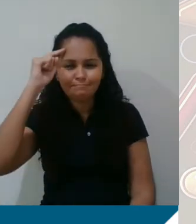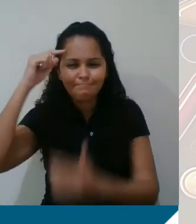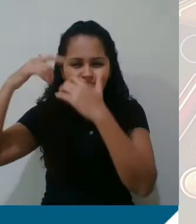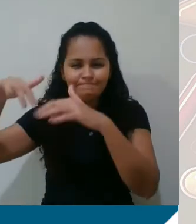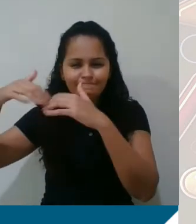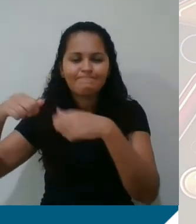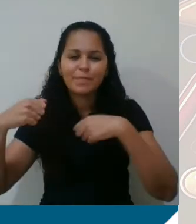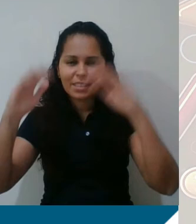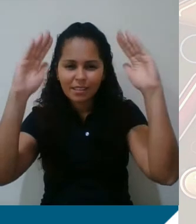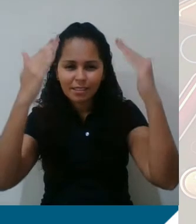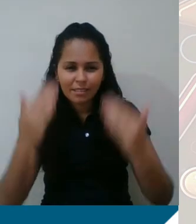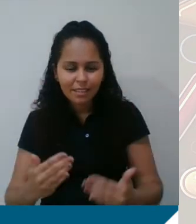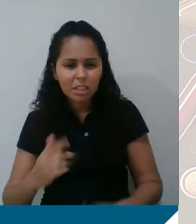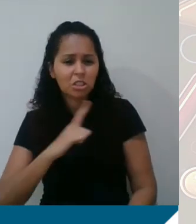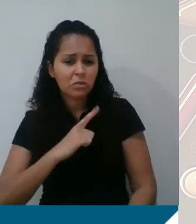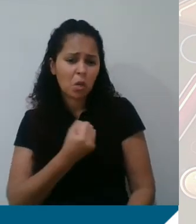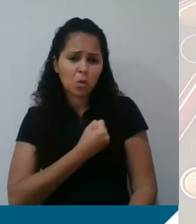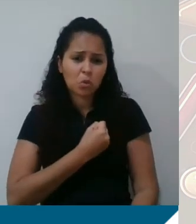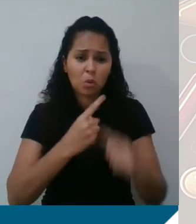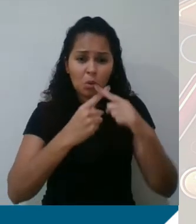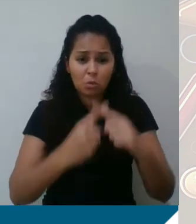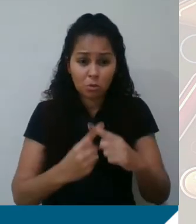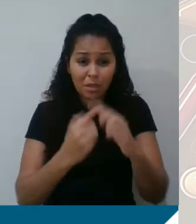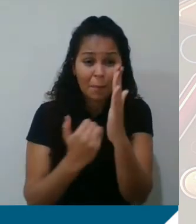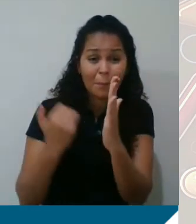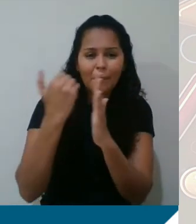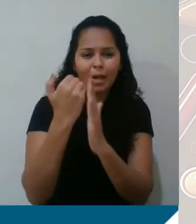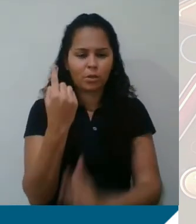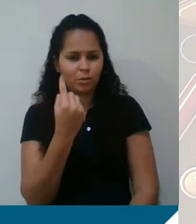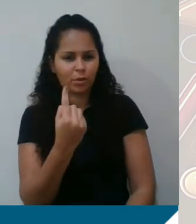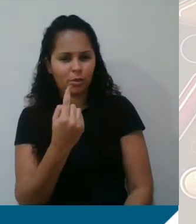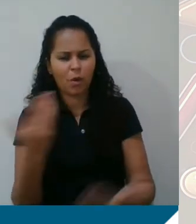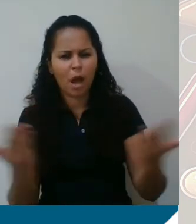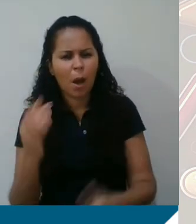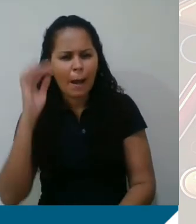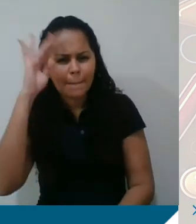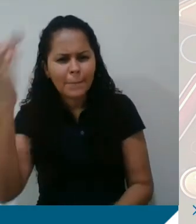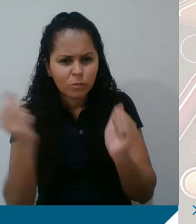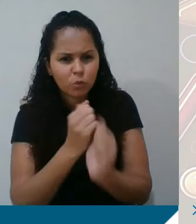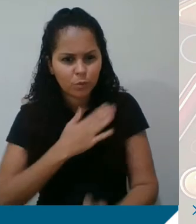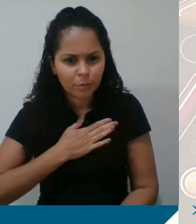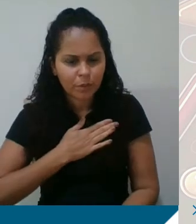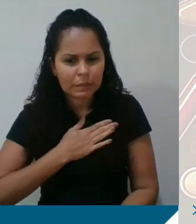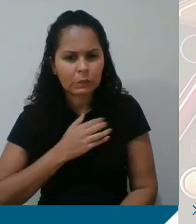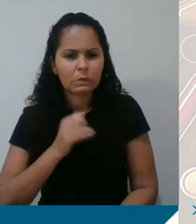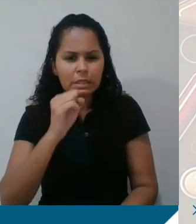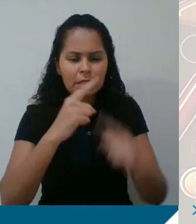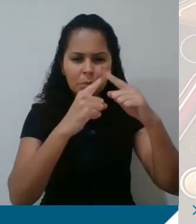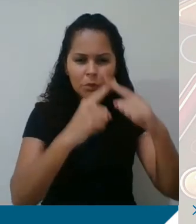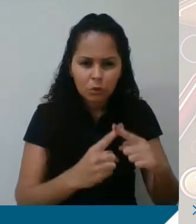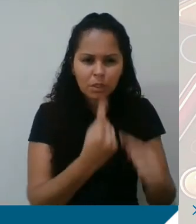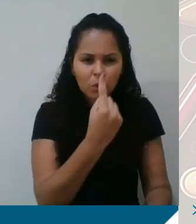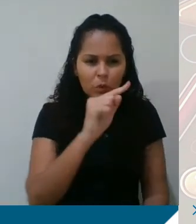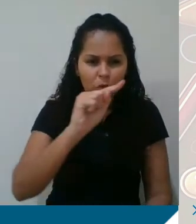a lógica que a gente deve analisar quando você tiver um valor multiplicado por algo maior do que 1. Agora, pensa junto comigo. Se